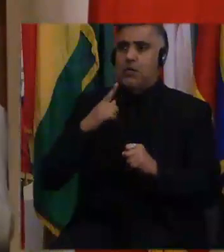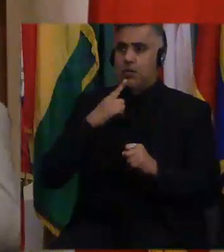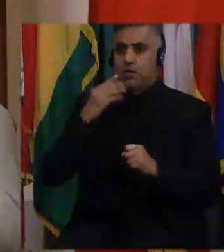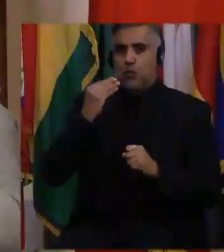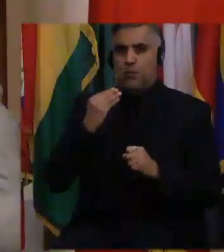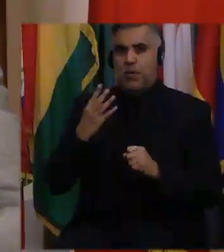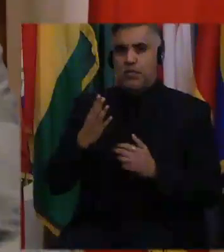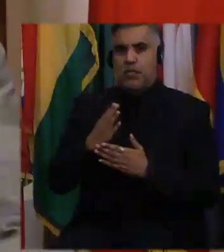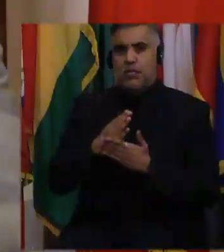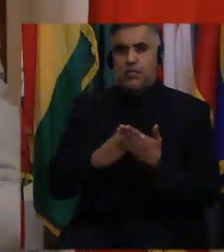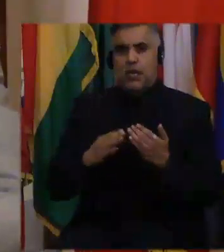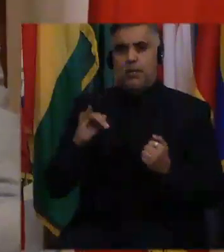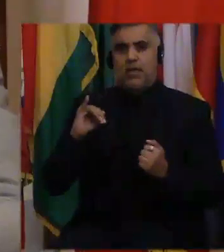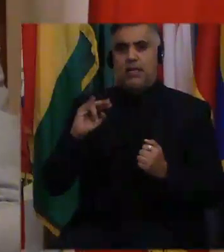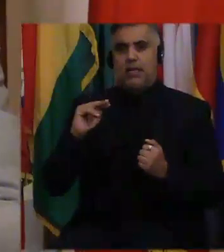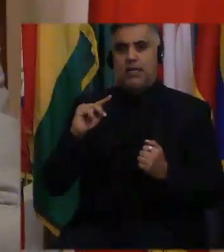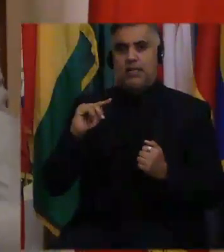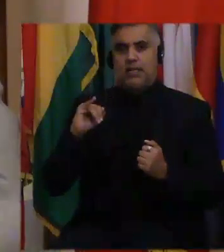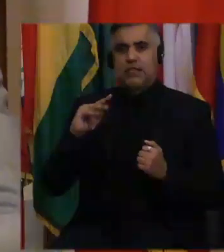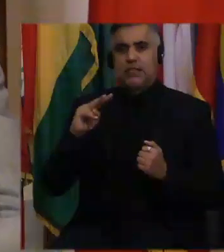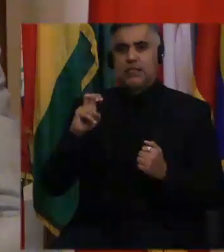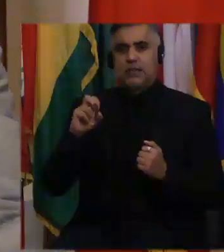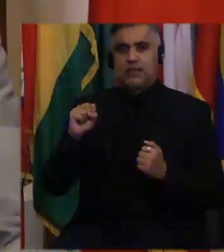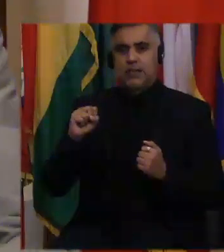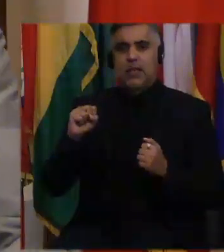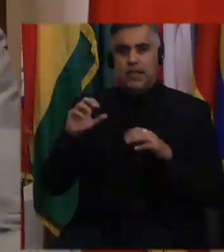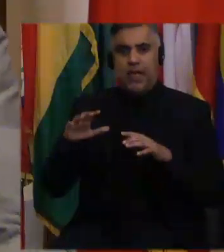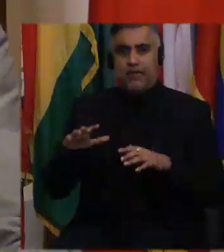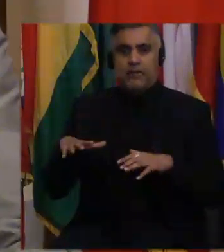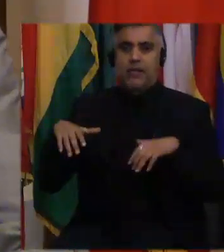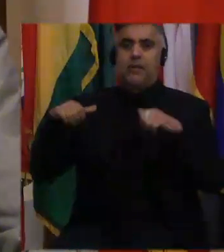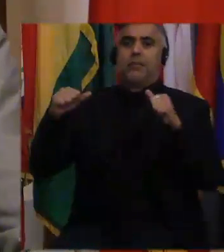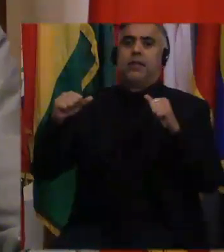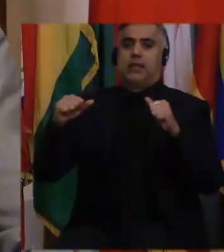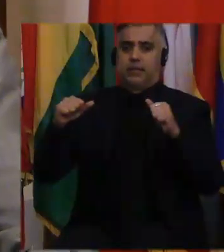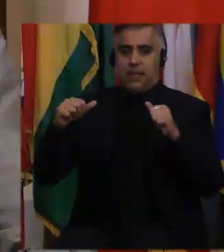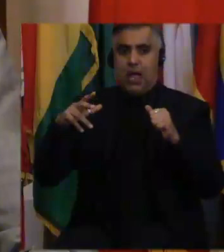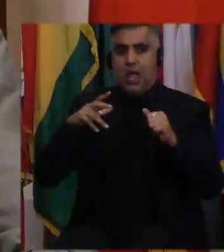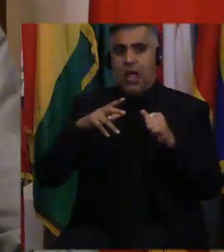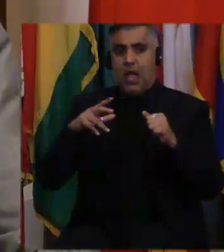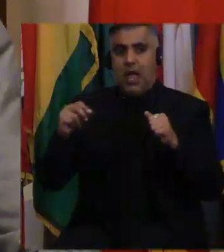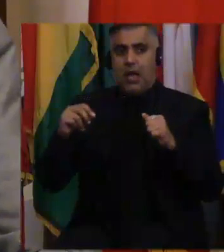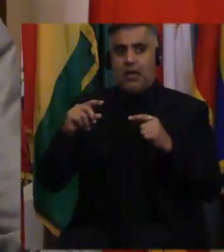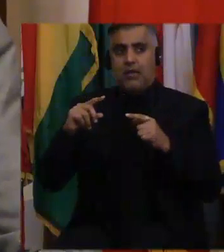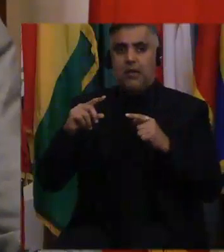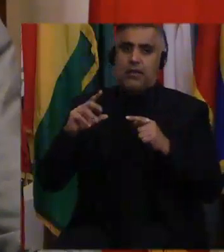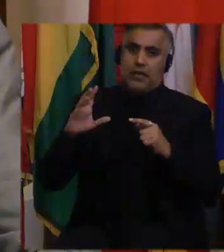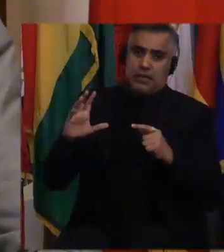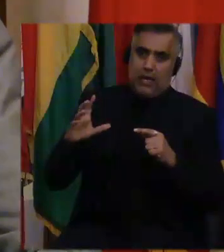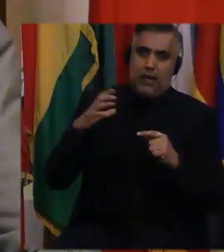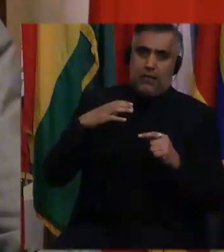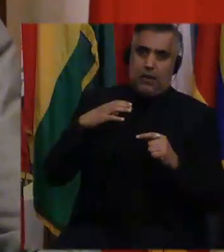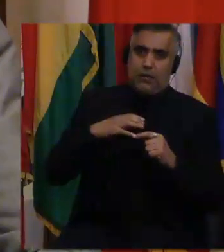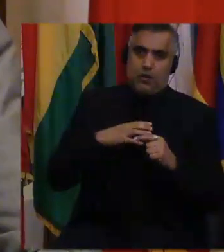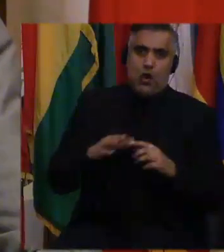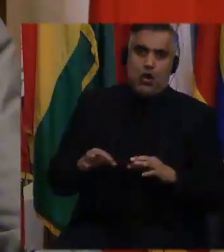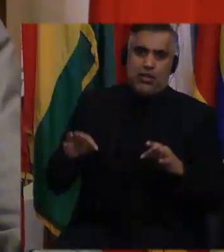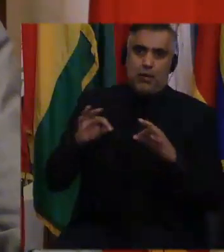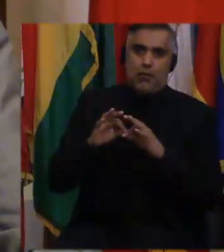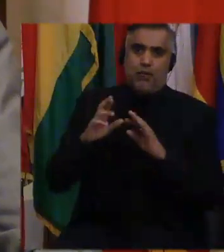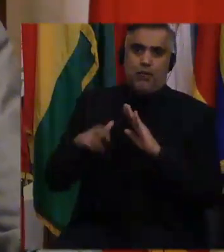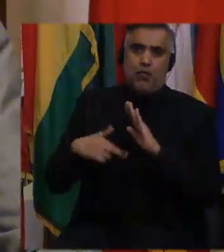Chile ha realizado e que, à luz da mirada da Comissão, foram importantes para o rol da proteção das